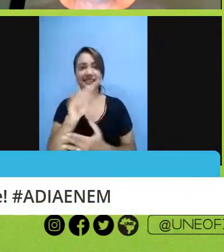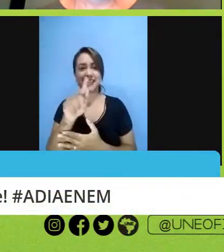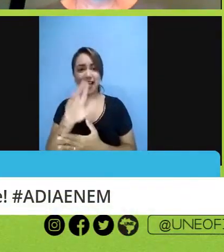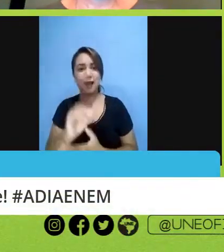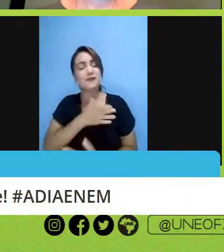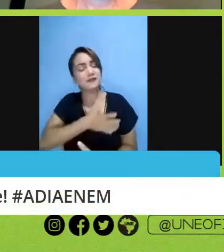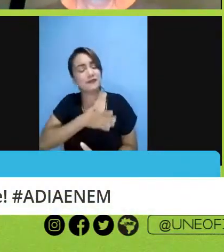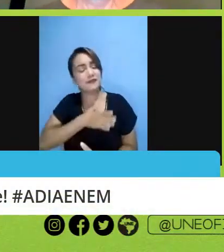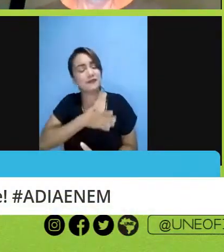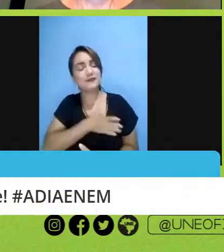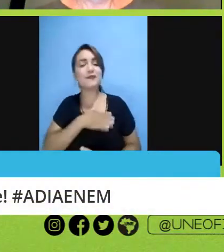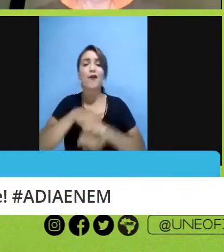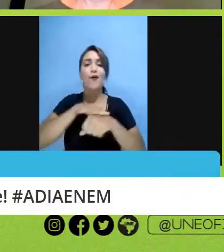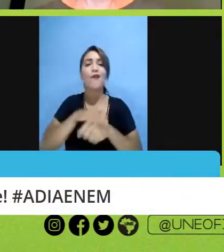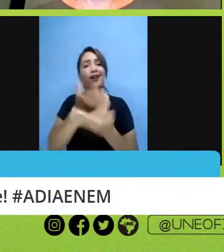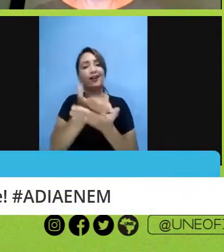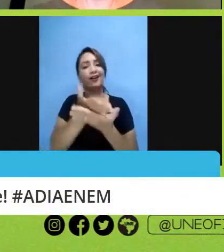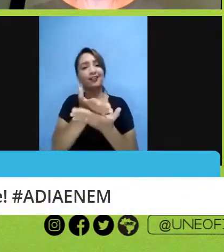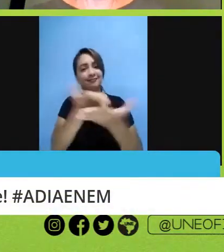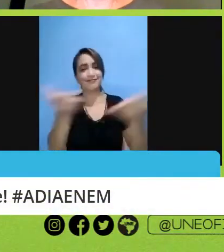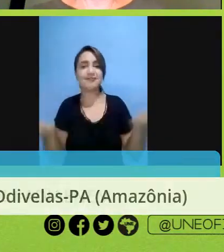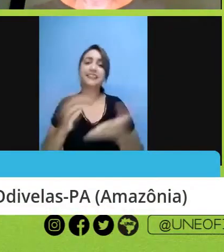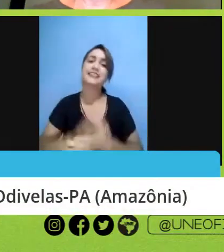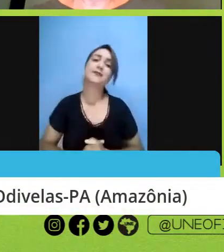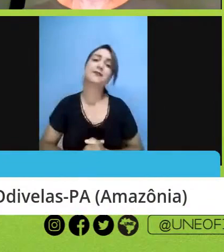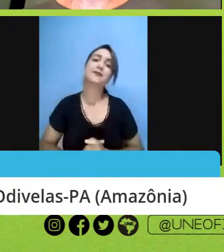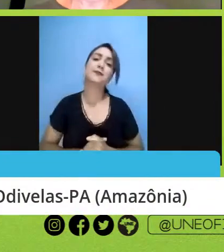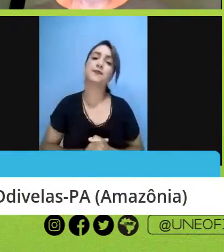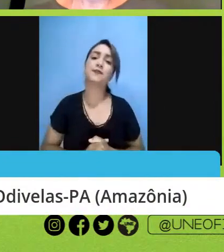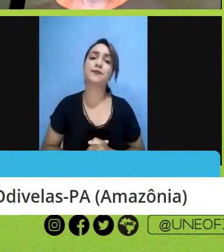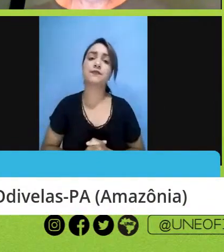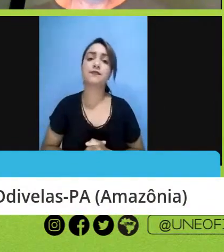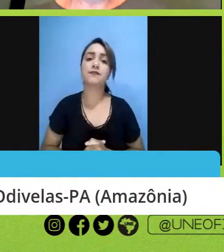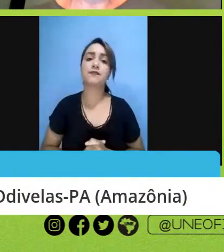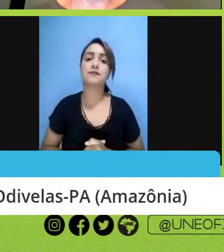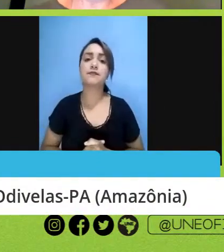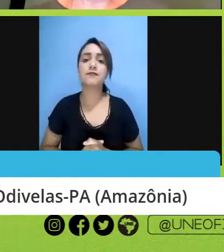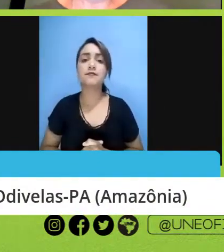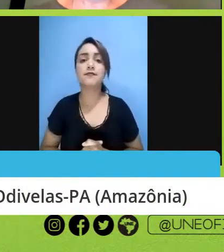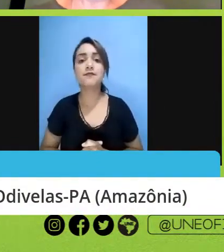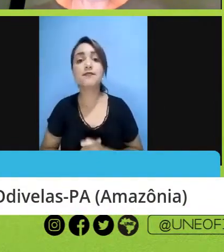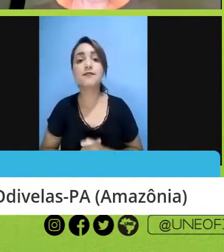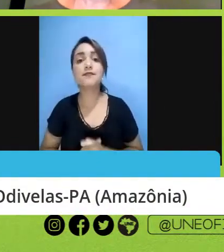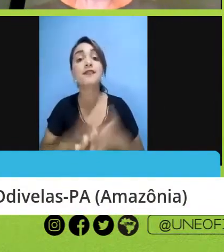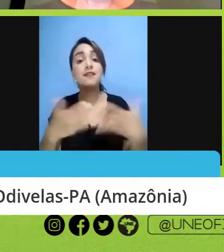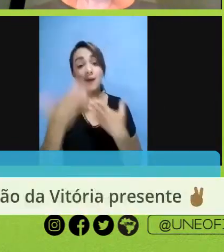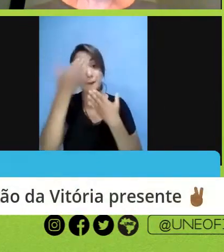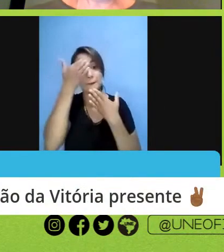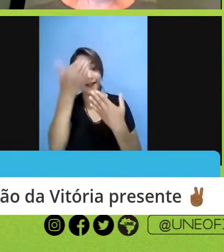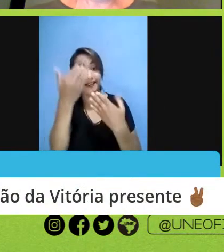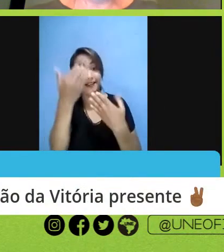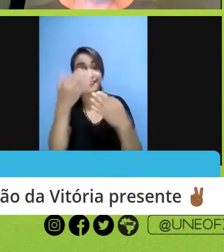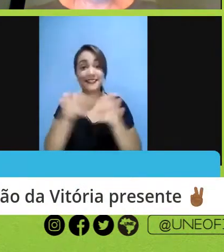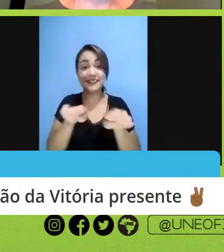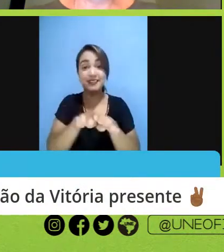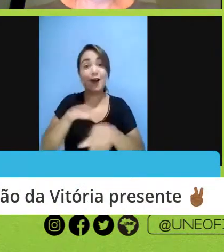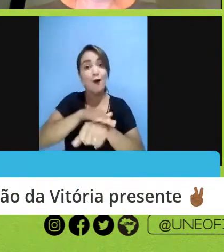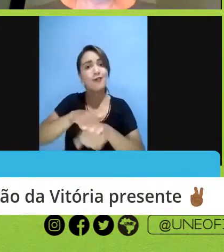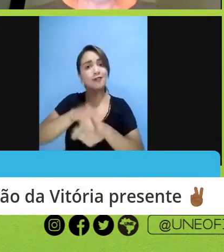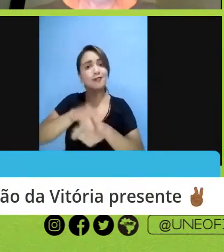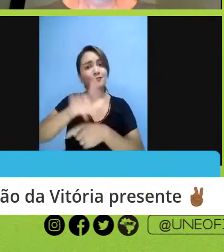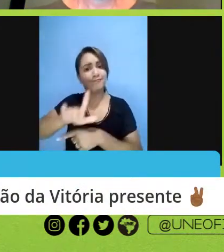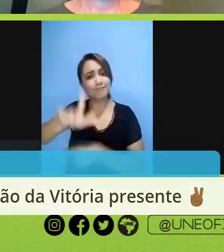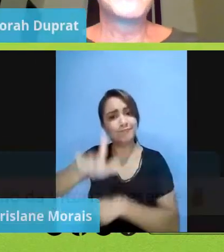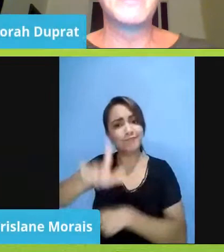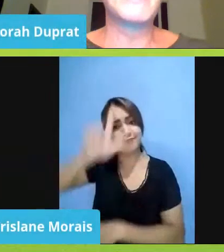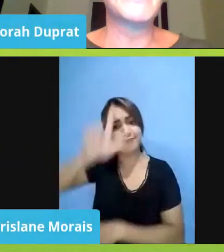falando com vocês, e muito agradecida também, gente está falando com lideranças estudantes, né,